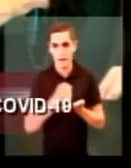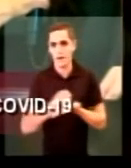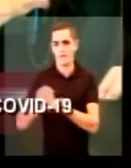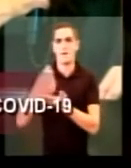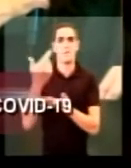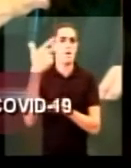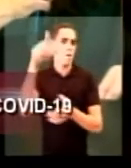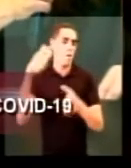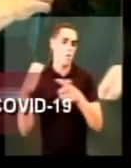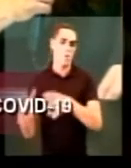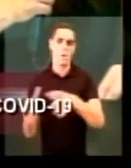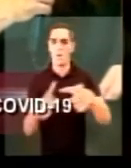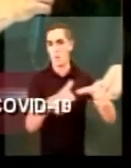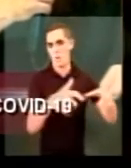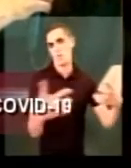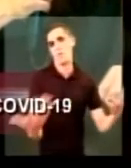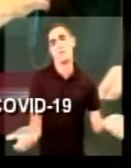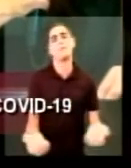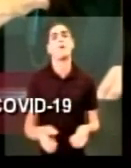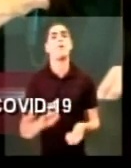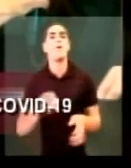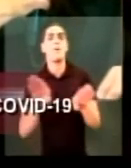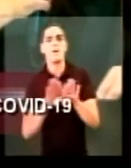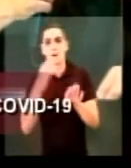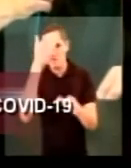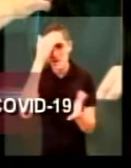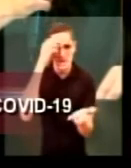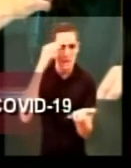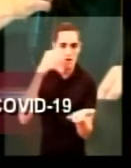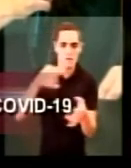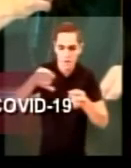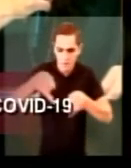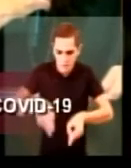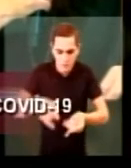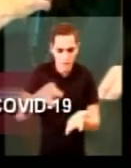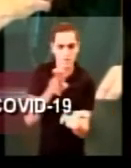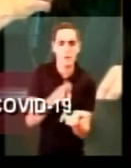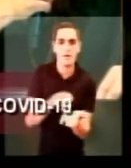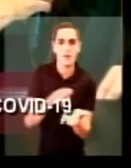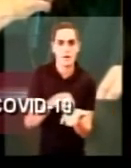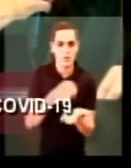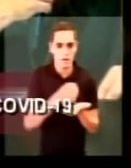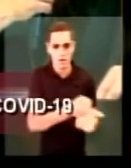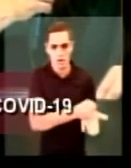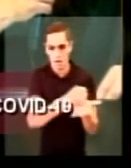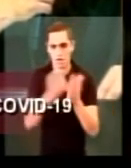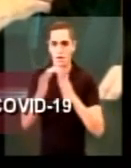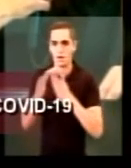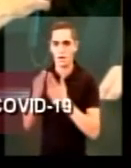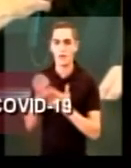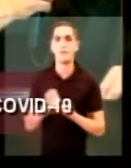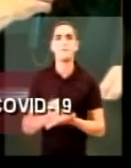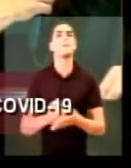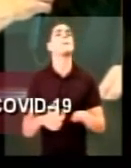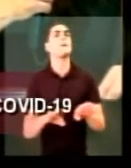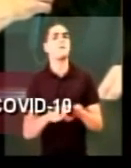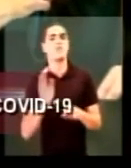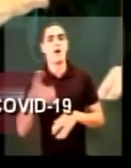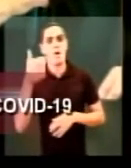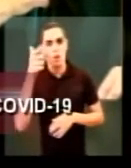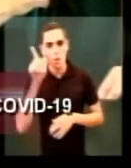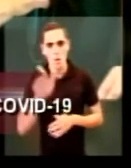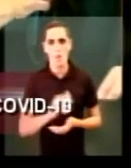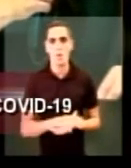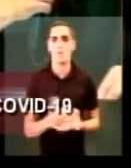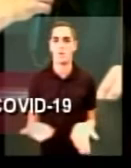pontos volantes, vacinação de acamados. Também adquirimos 95 caixas térmicas.